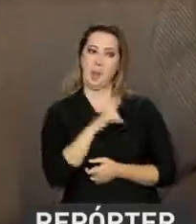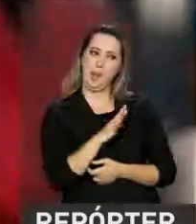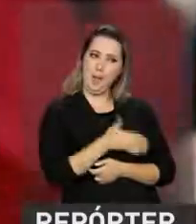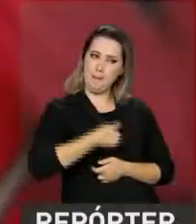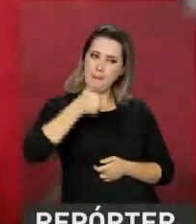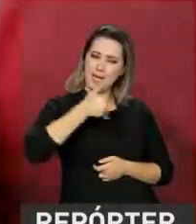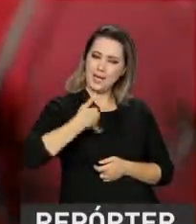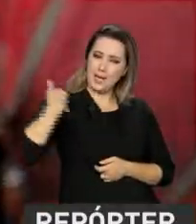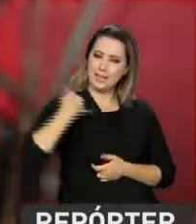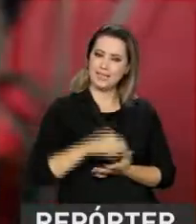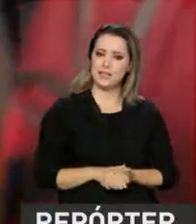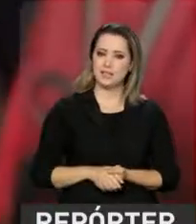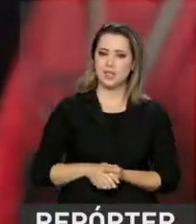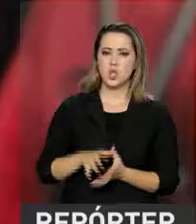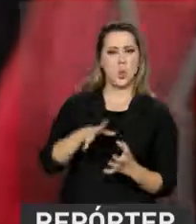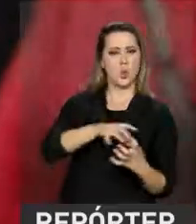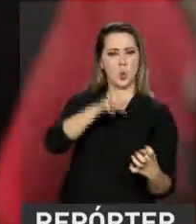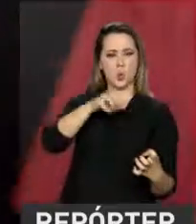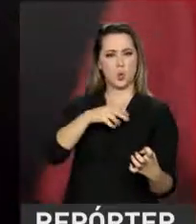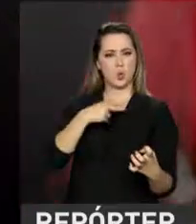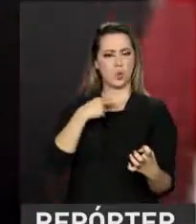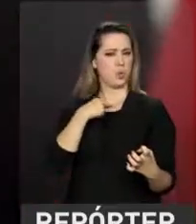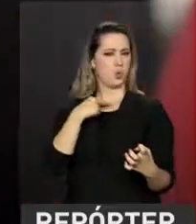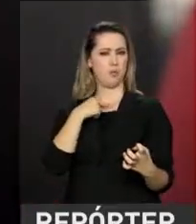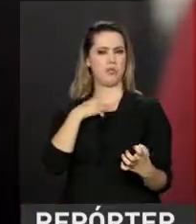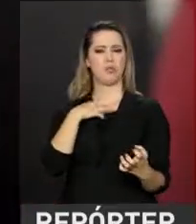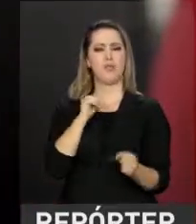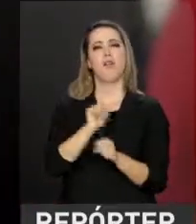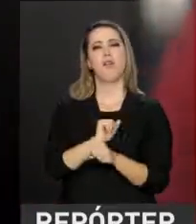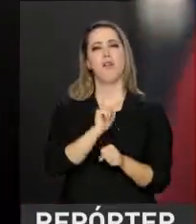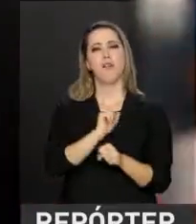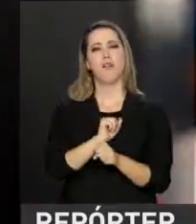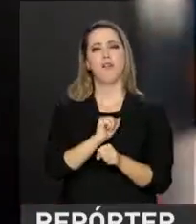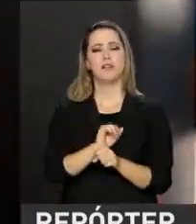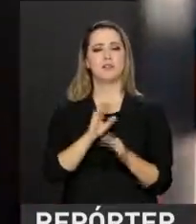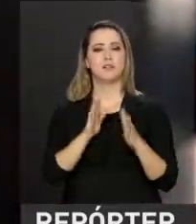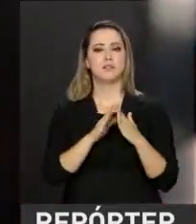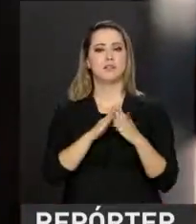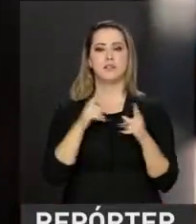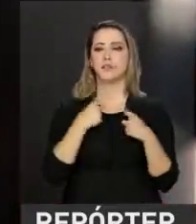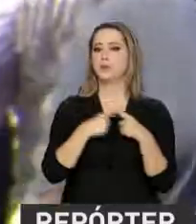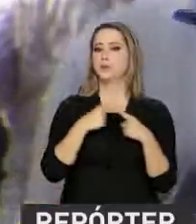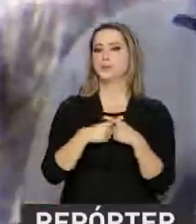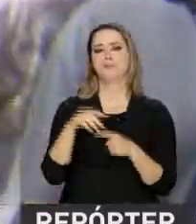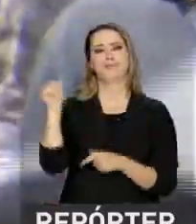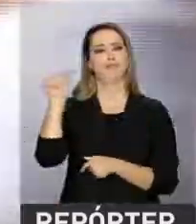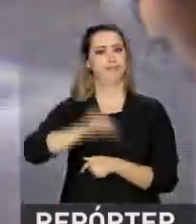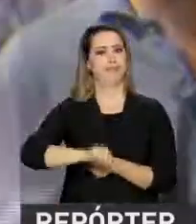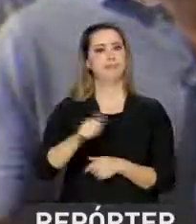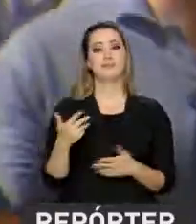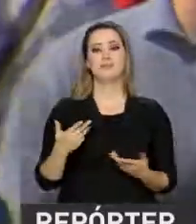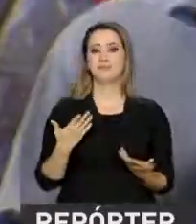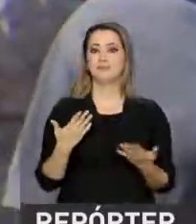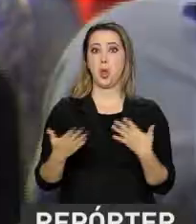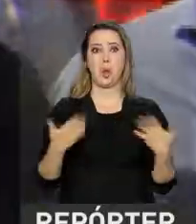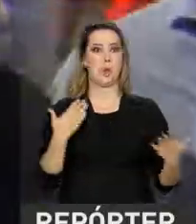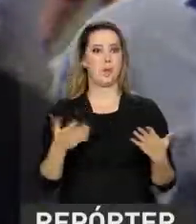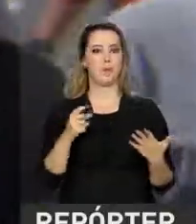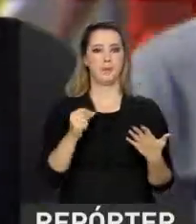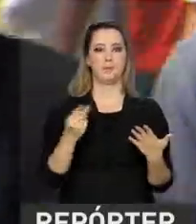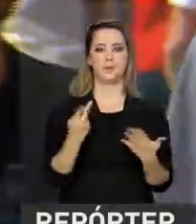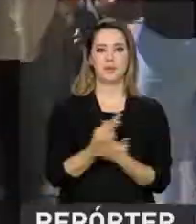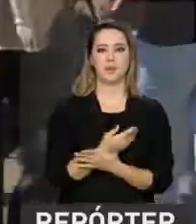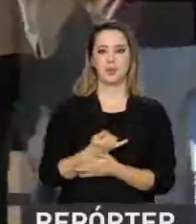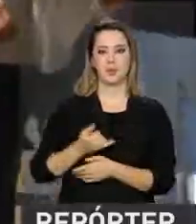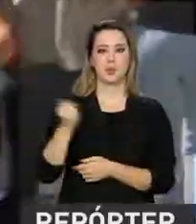idosos não pode ficar em casa parado porque realmente não fazem seja como for o número de idosos